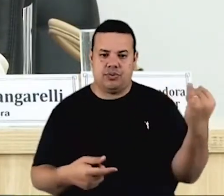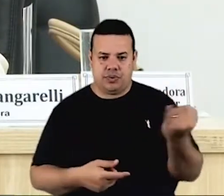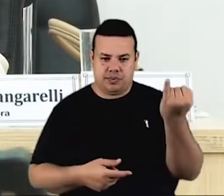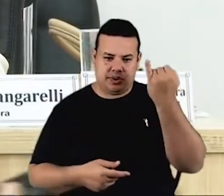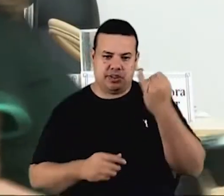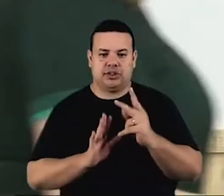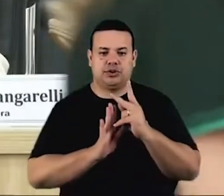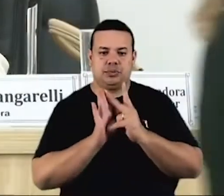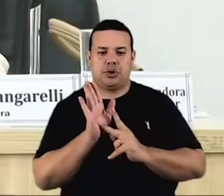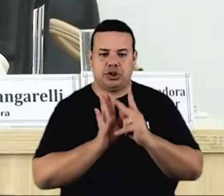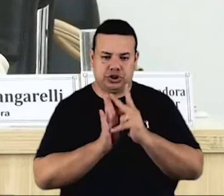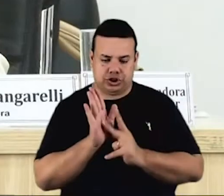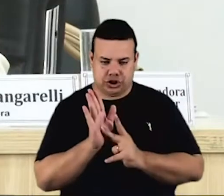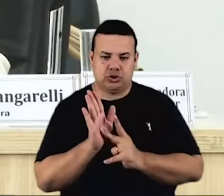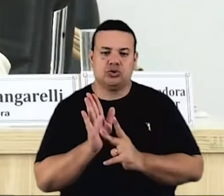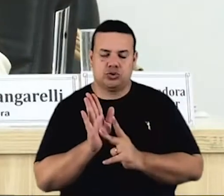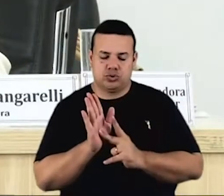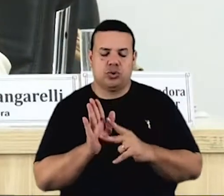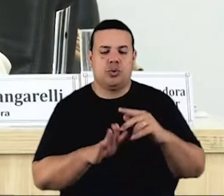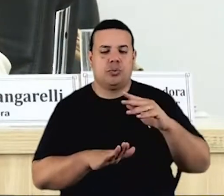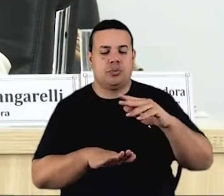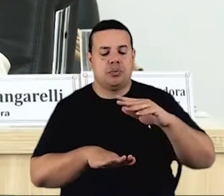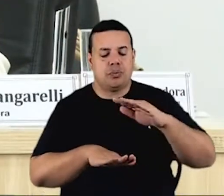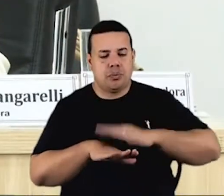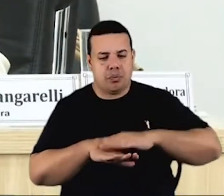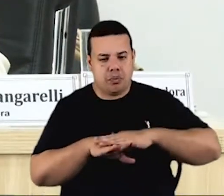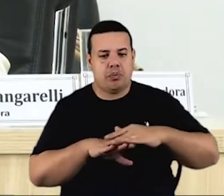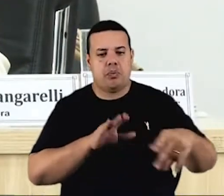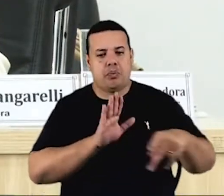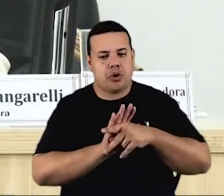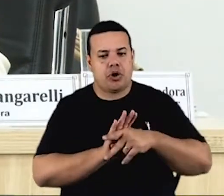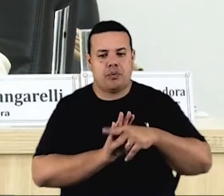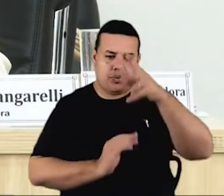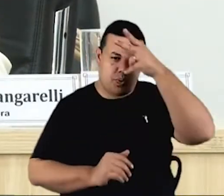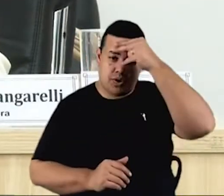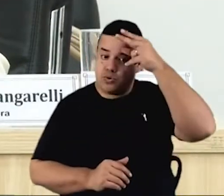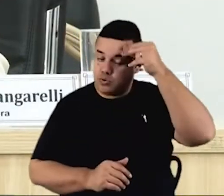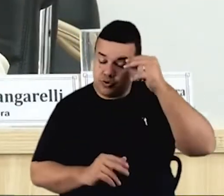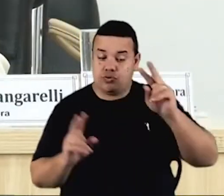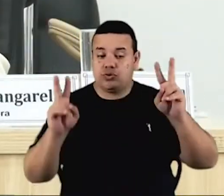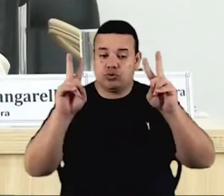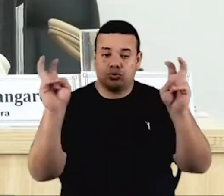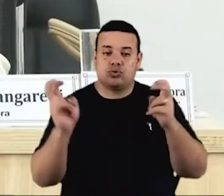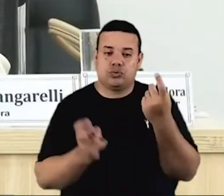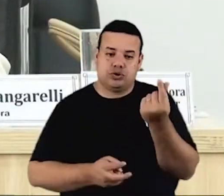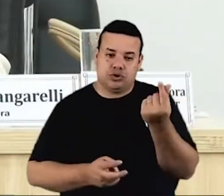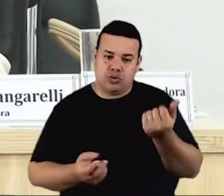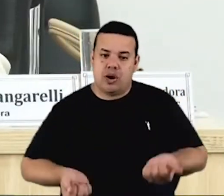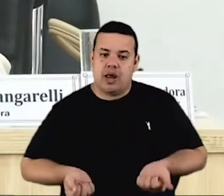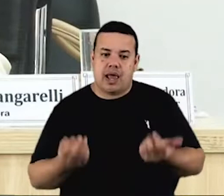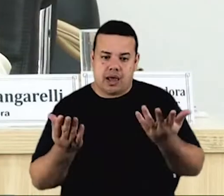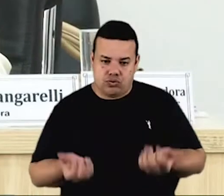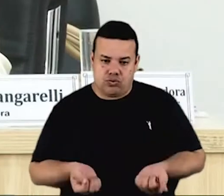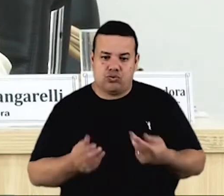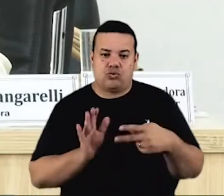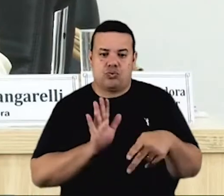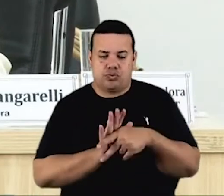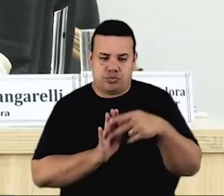projetos do Executivo com relação a gastos, da qual o nosso município